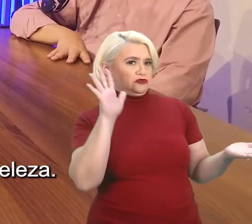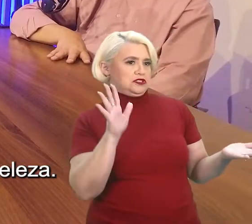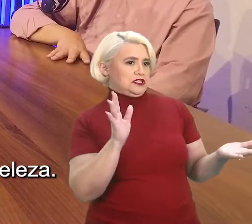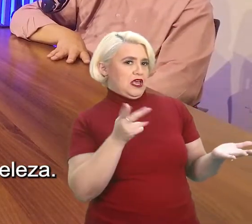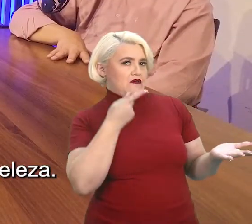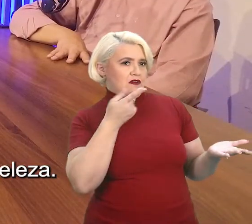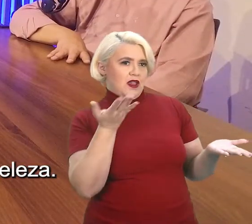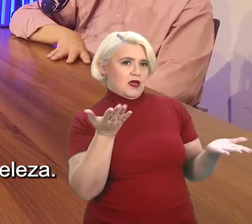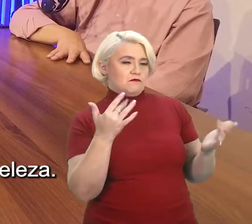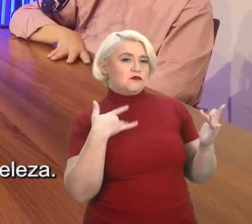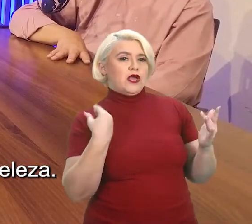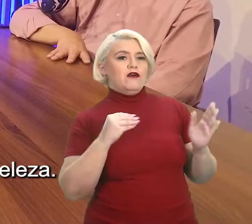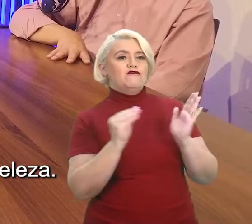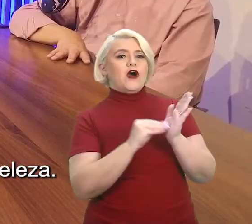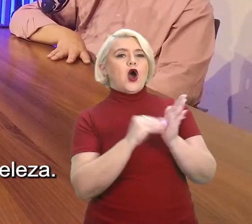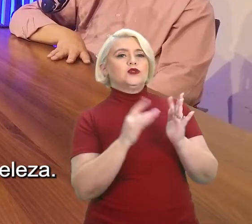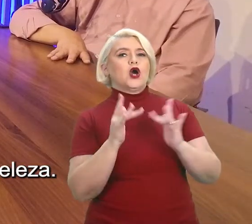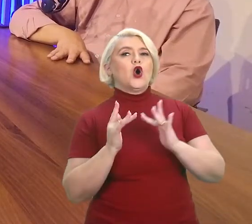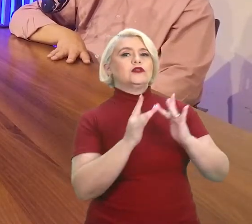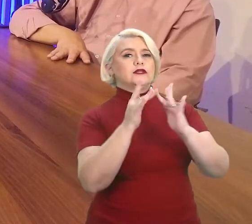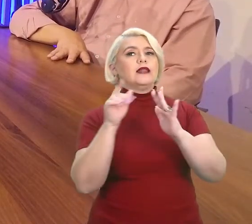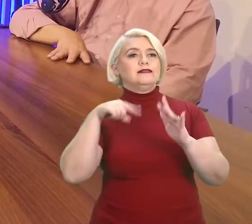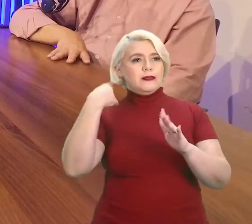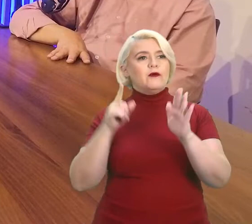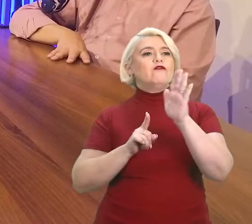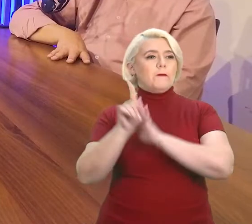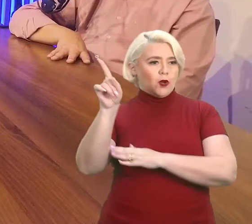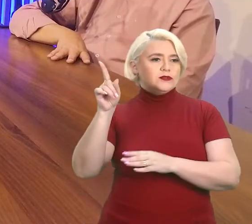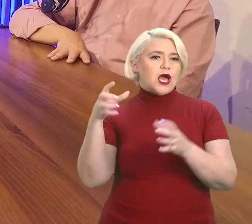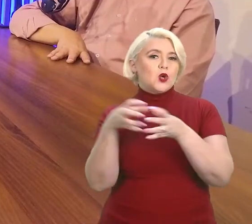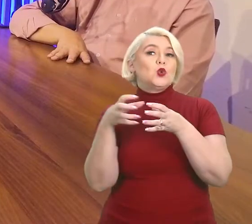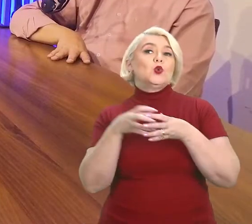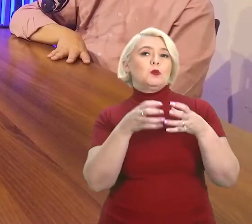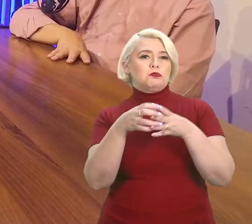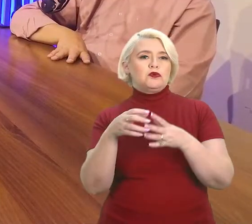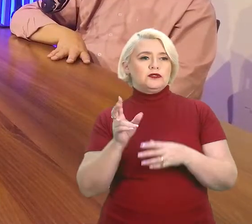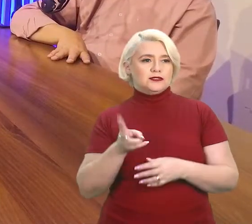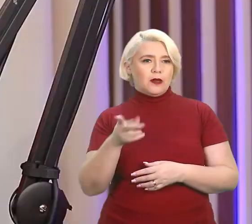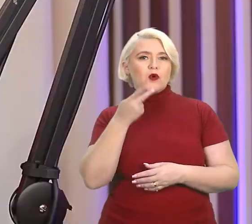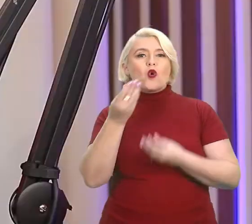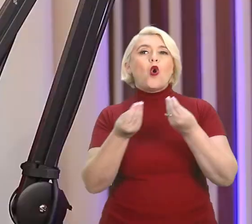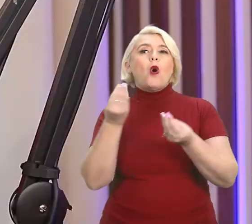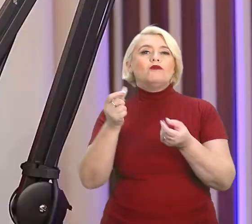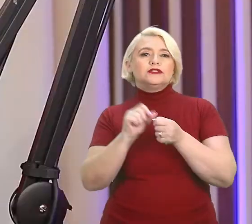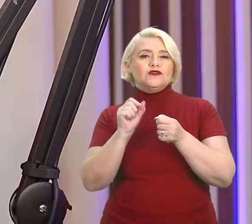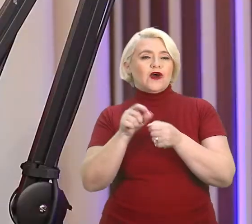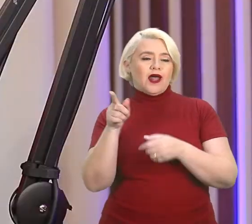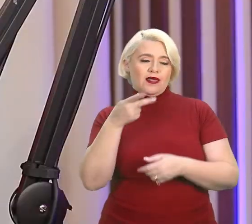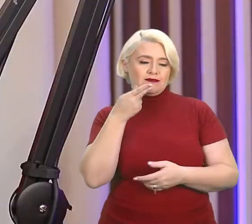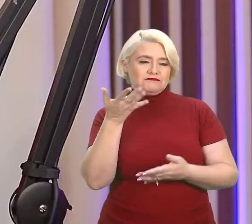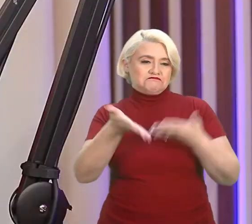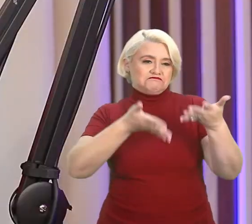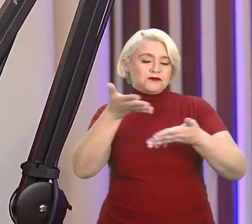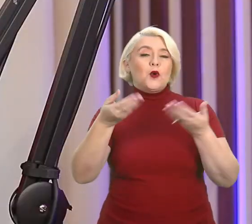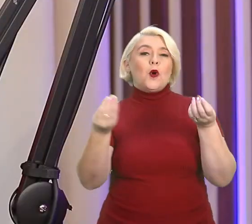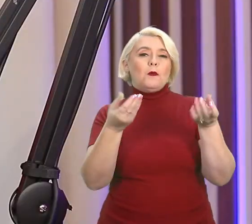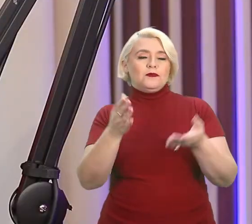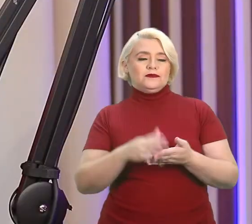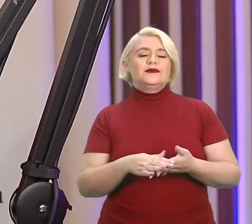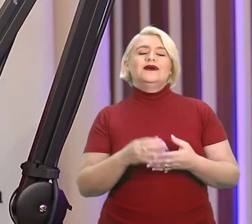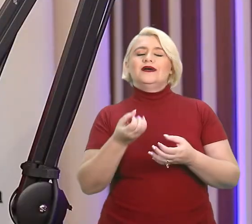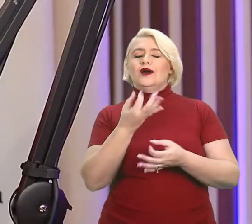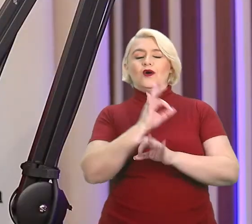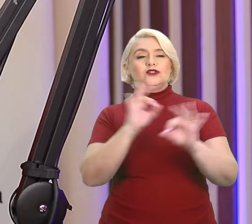sabe, não, né? porque eu não estou convivendo com eles lá. Depois você pergunta aí nos seus Mas eu vou grupos. perguntar nos grupos aqui, como é que vocês fazem isso, né? Exatamente. E é muito